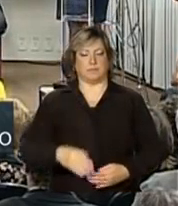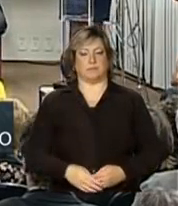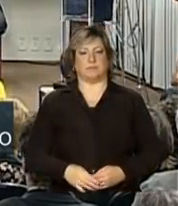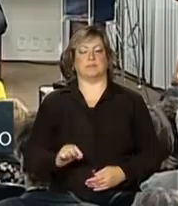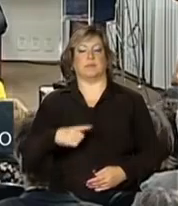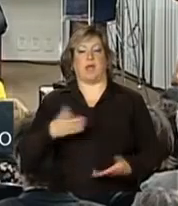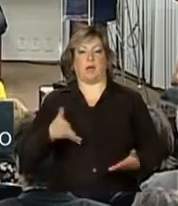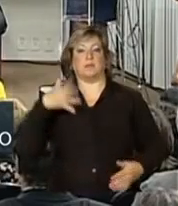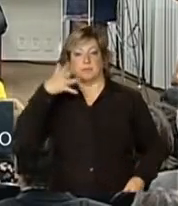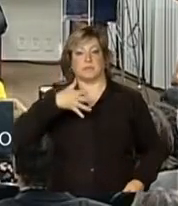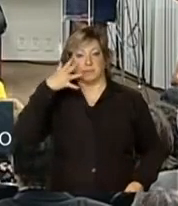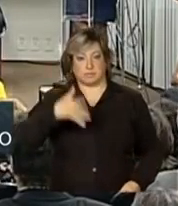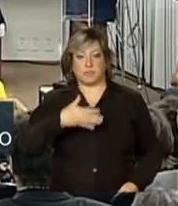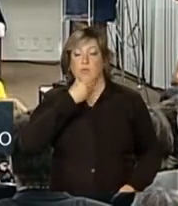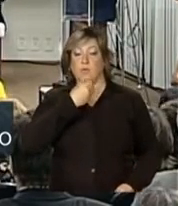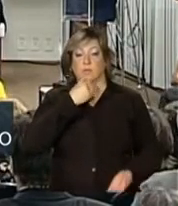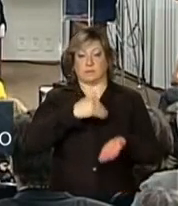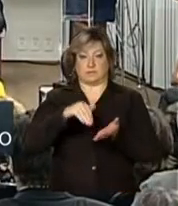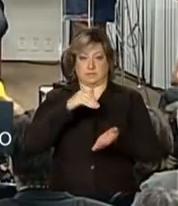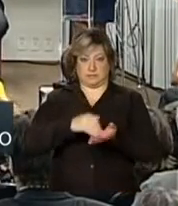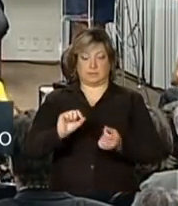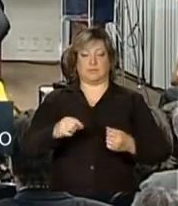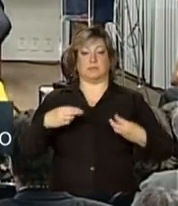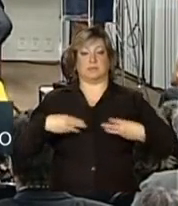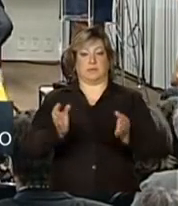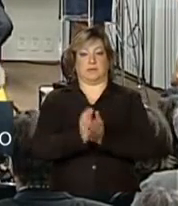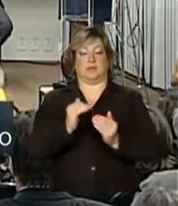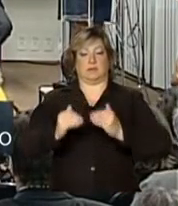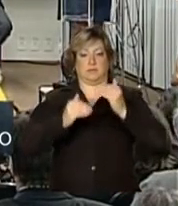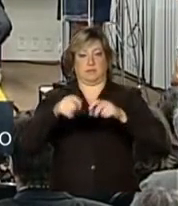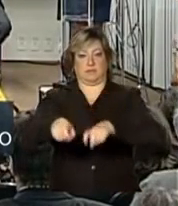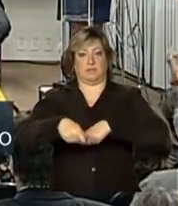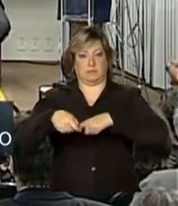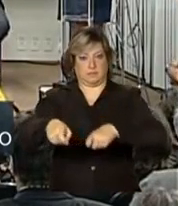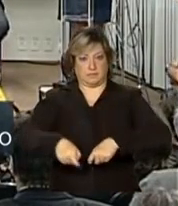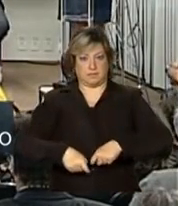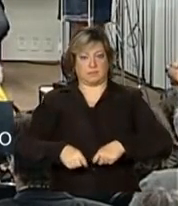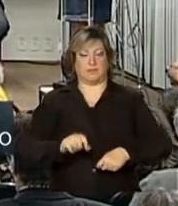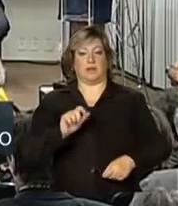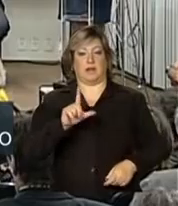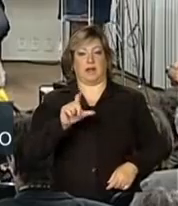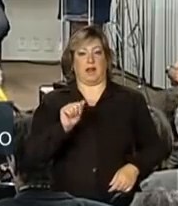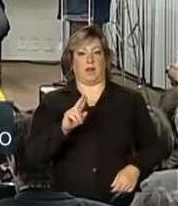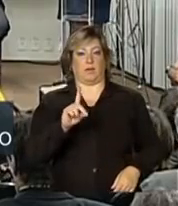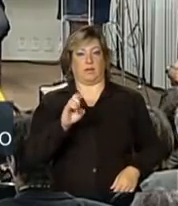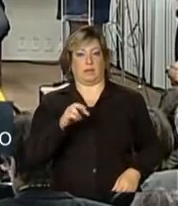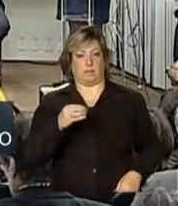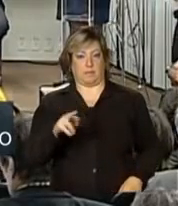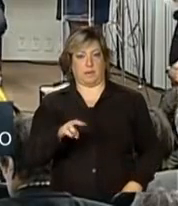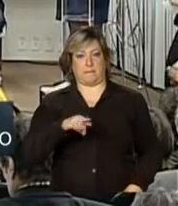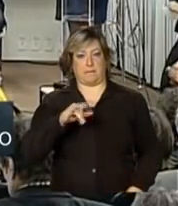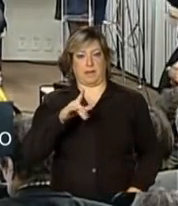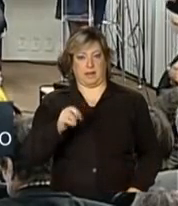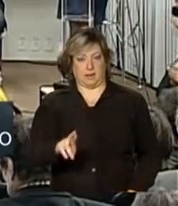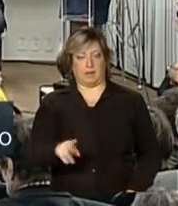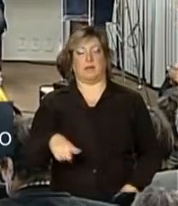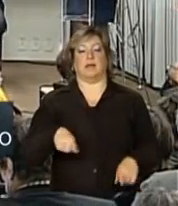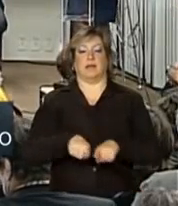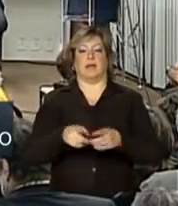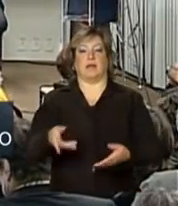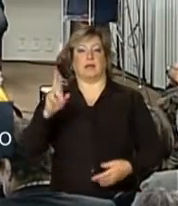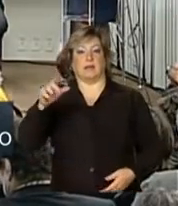Com a palavra, o secretário executivo do Ministério do Desenvolvimento Agrário, Ladomir André Miller, representando